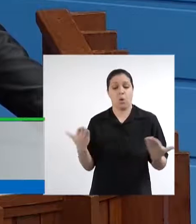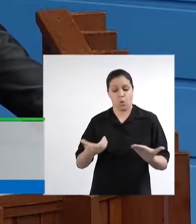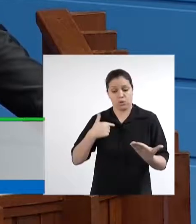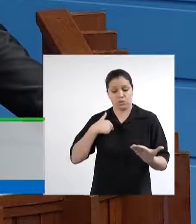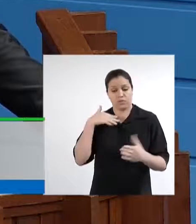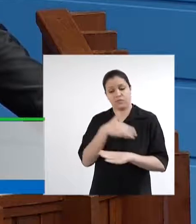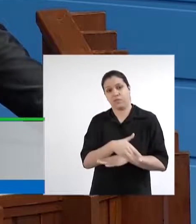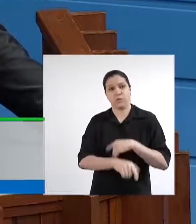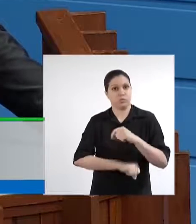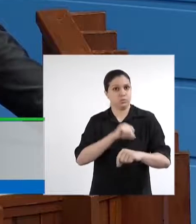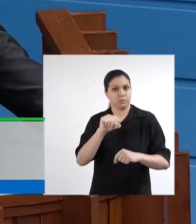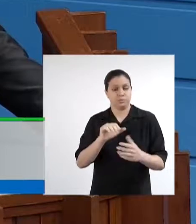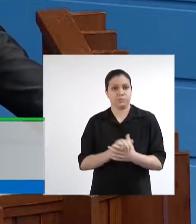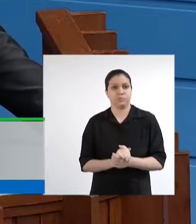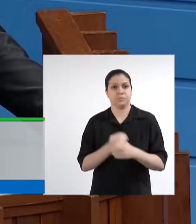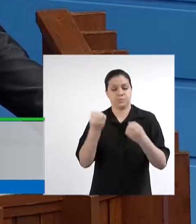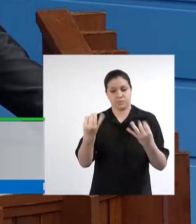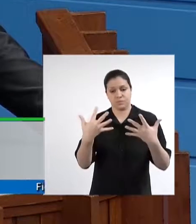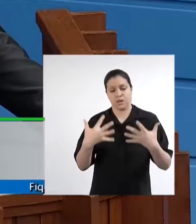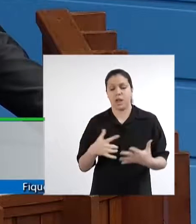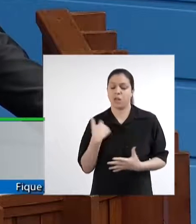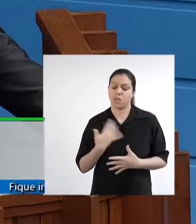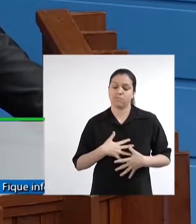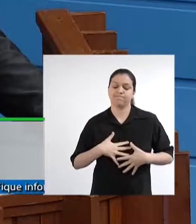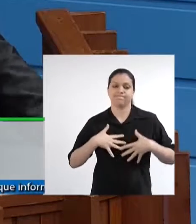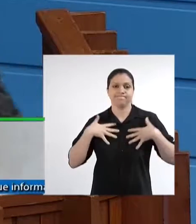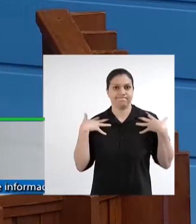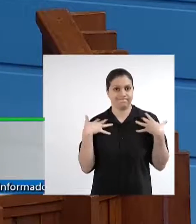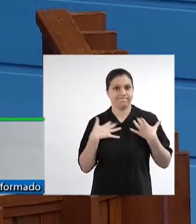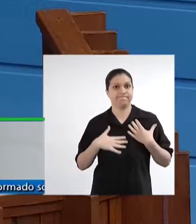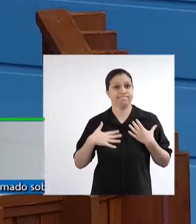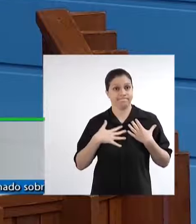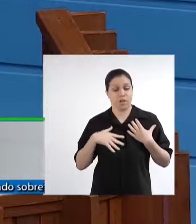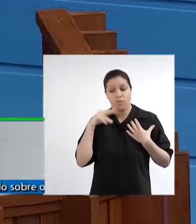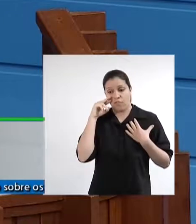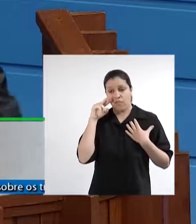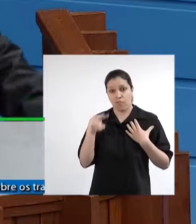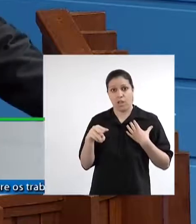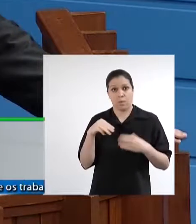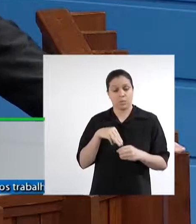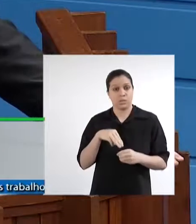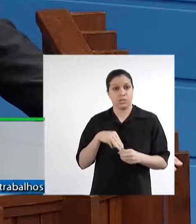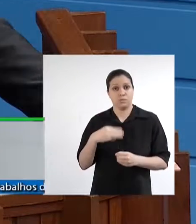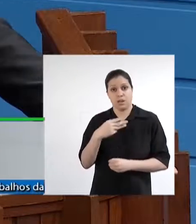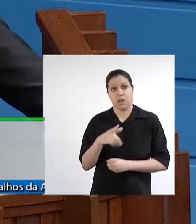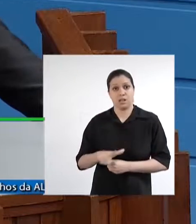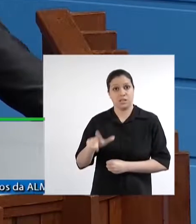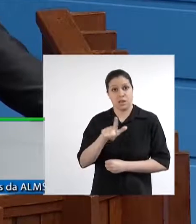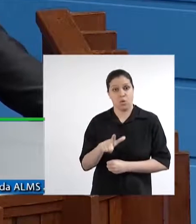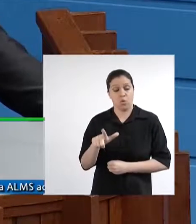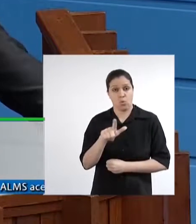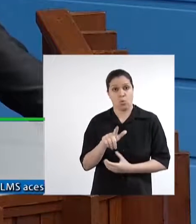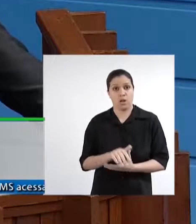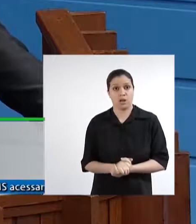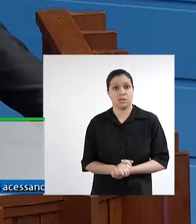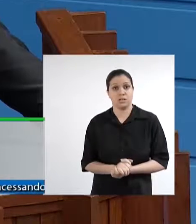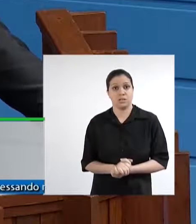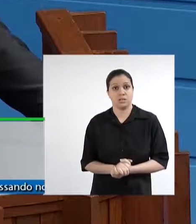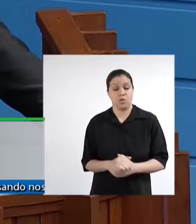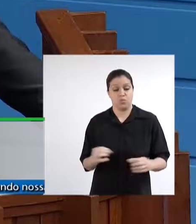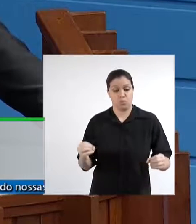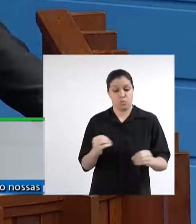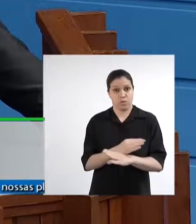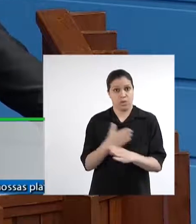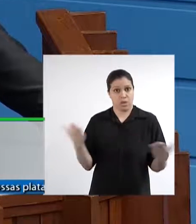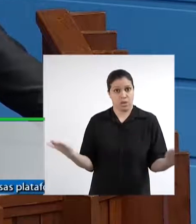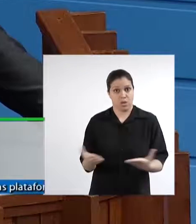para dizer da nossa satisfação de ver o município de Três Lagoas completar, dia 15 de